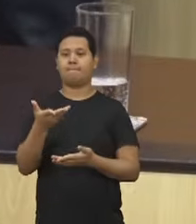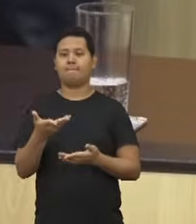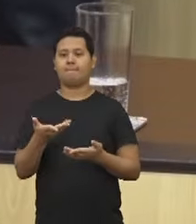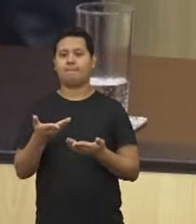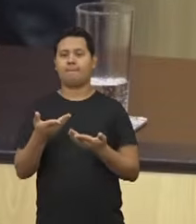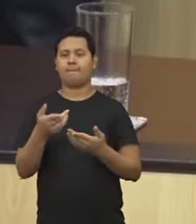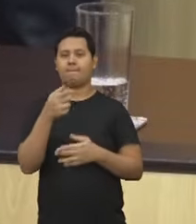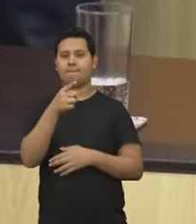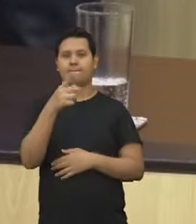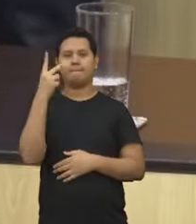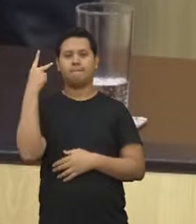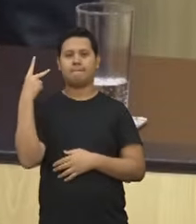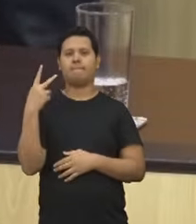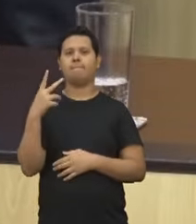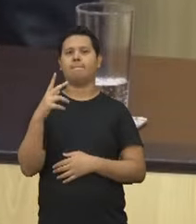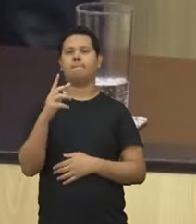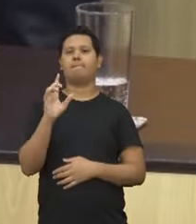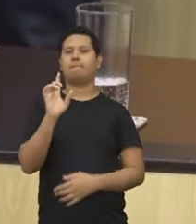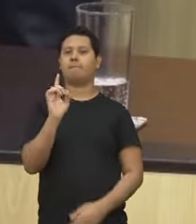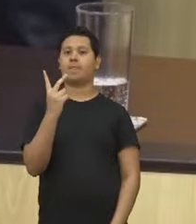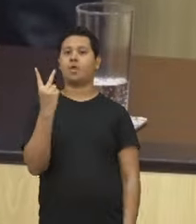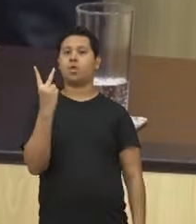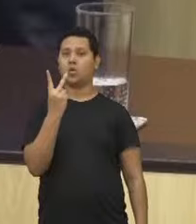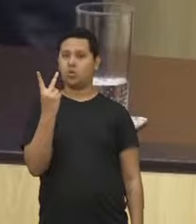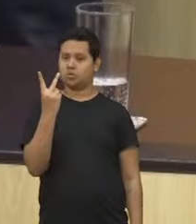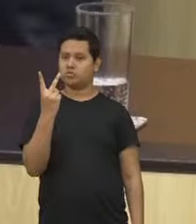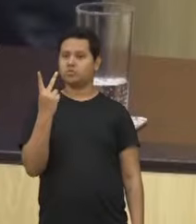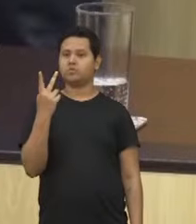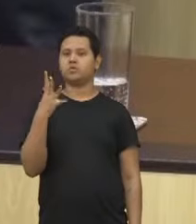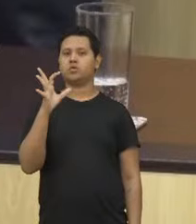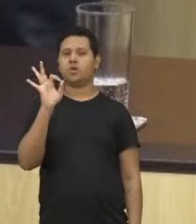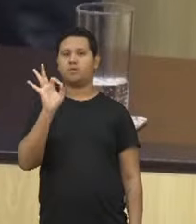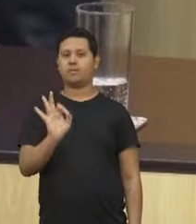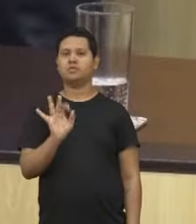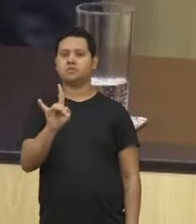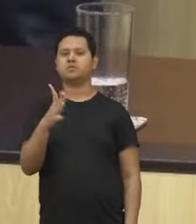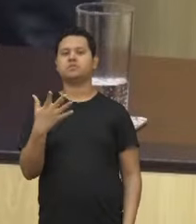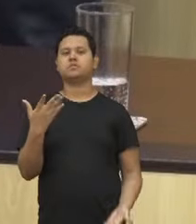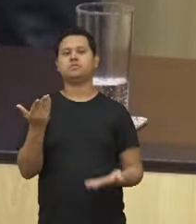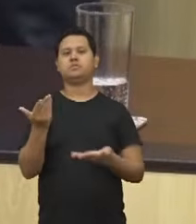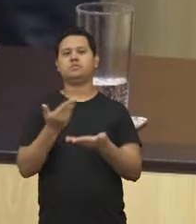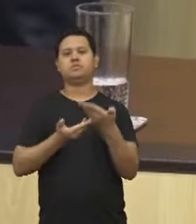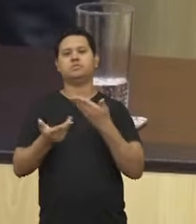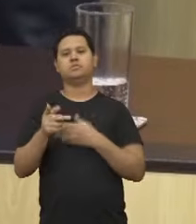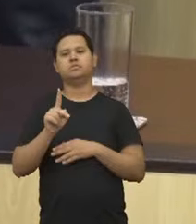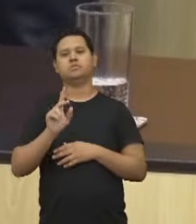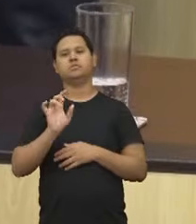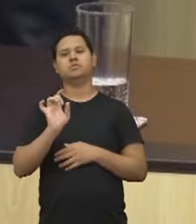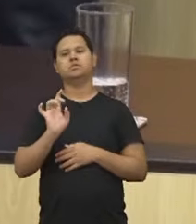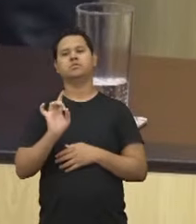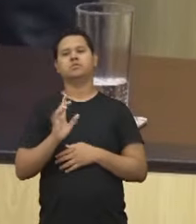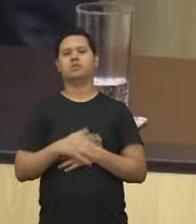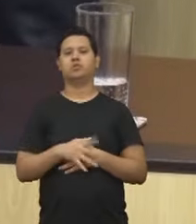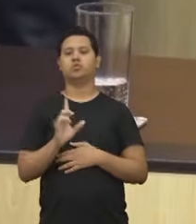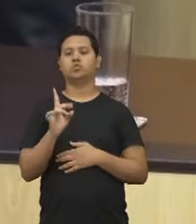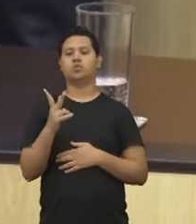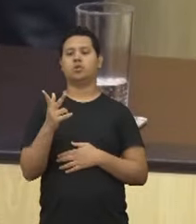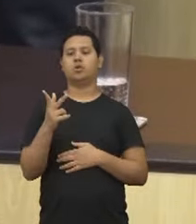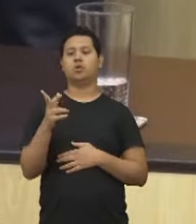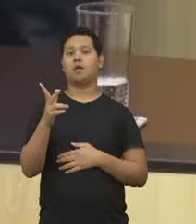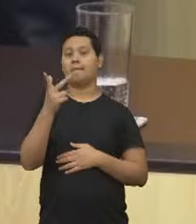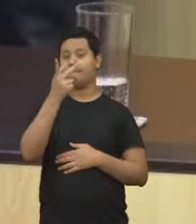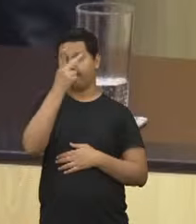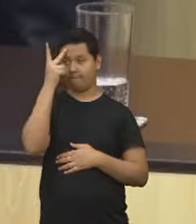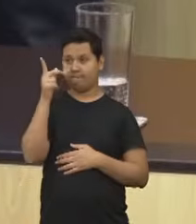disse o vereador Hernani, apenas 2% que vão ser tributados diretamente nessa mudança. 2%, que é quem ganha